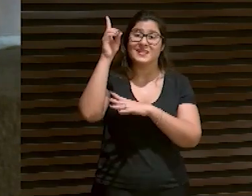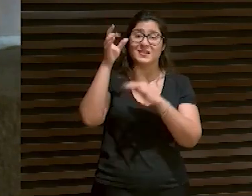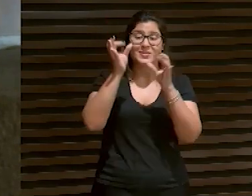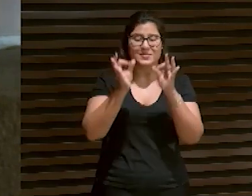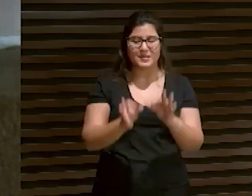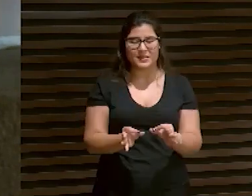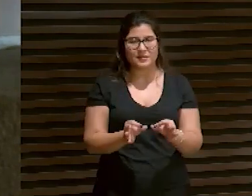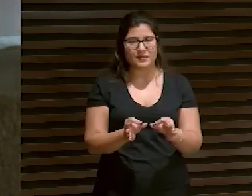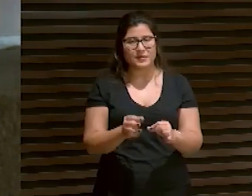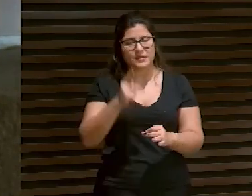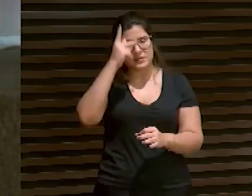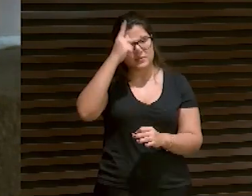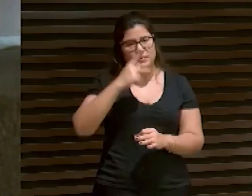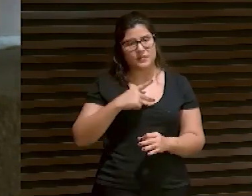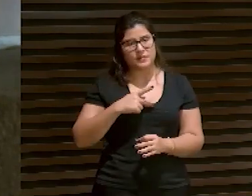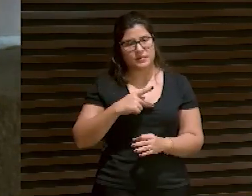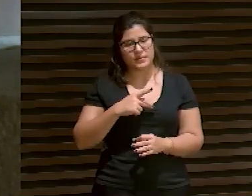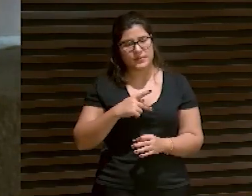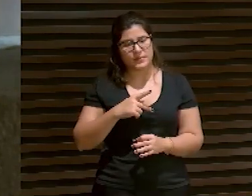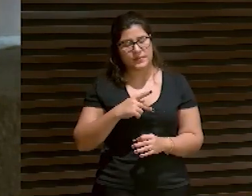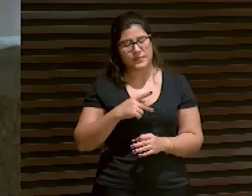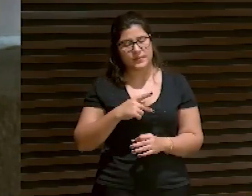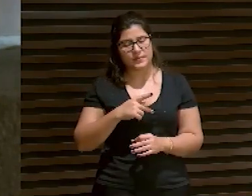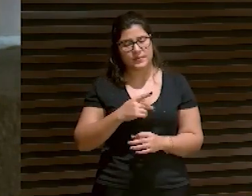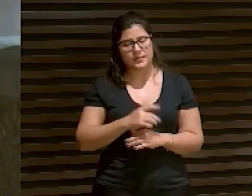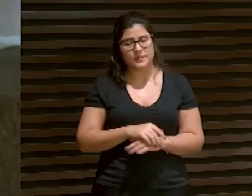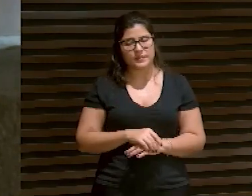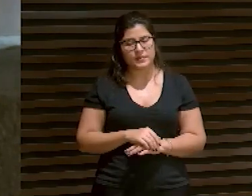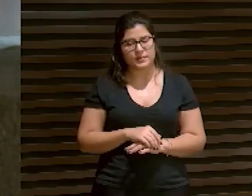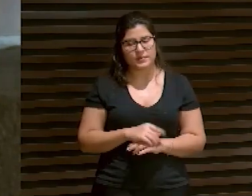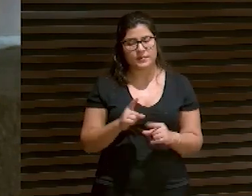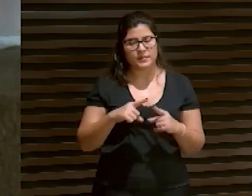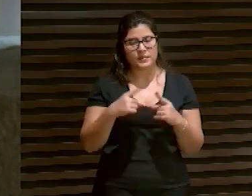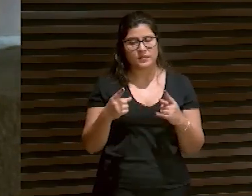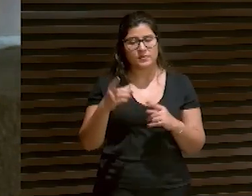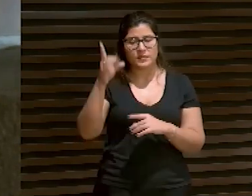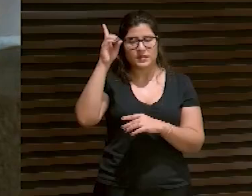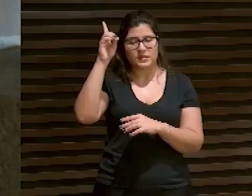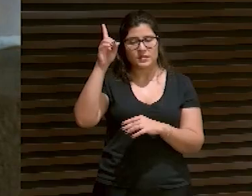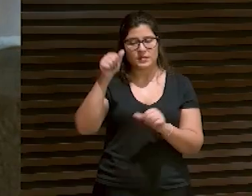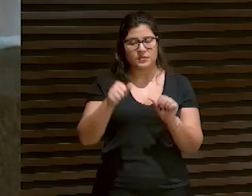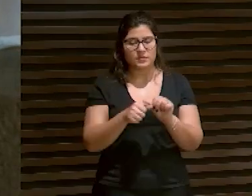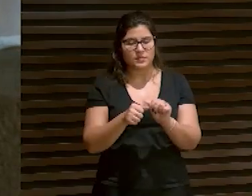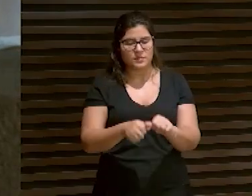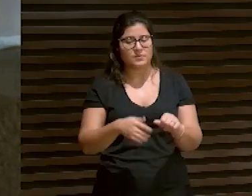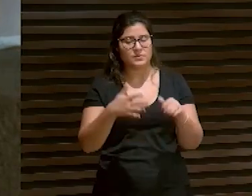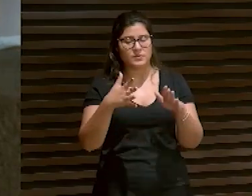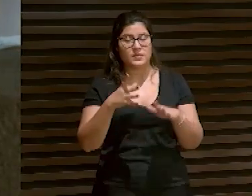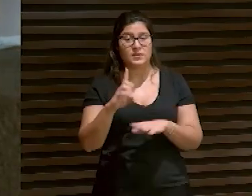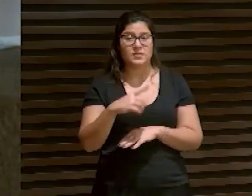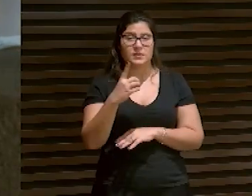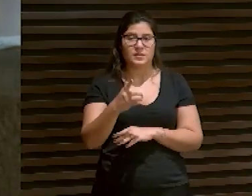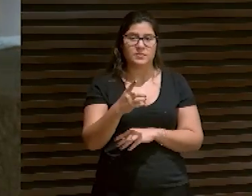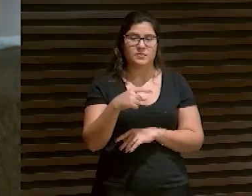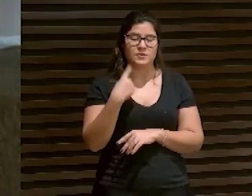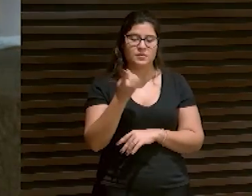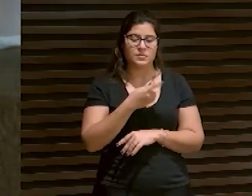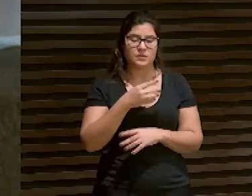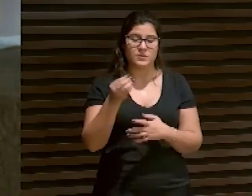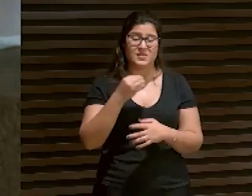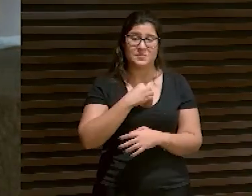mesmo. Teria satisfação em si mesmo. Mas Ele nos criou. E logo depois que nós pecamos, Ele,